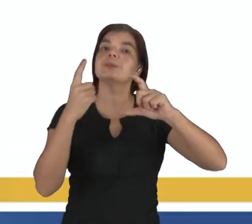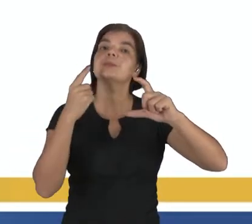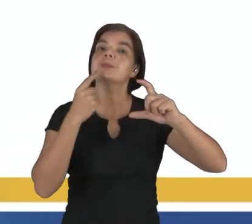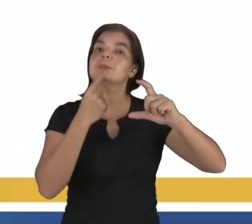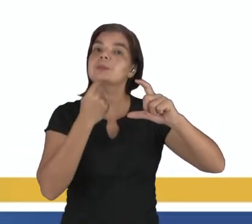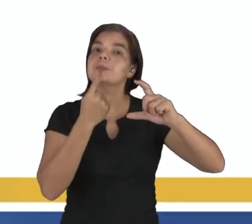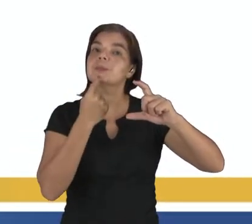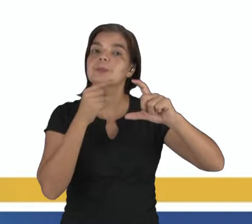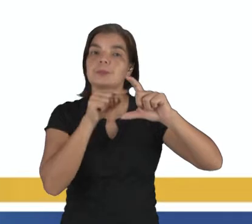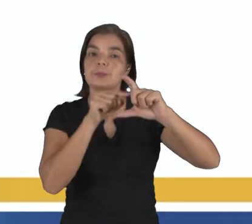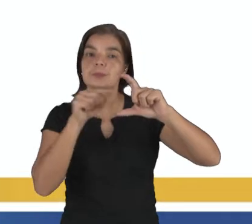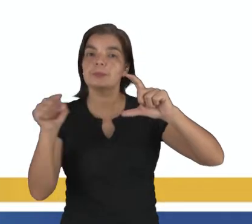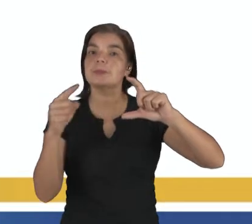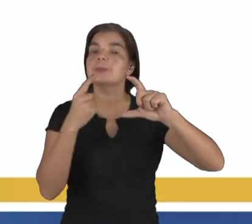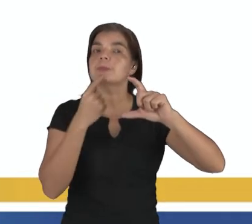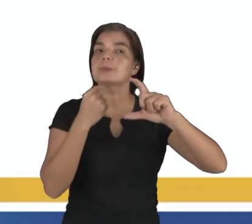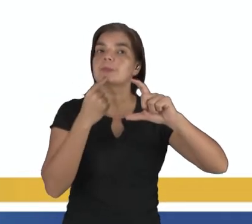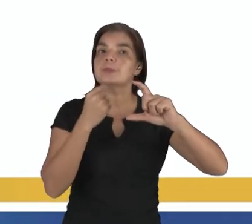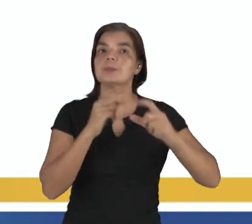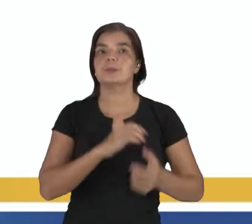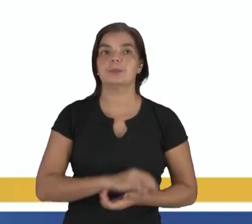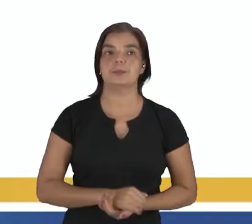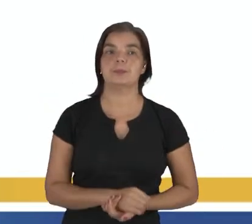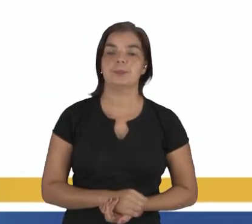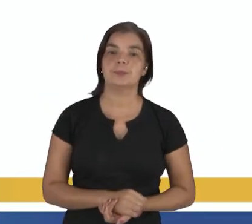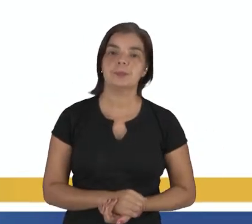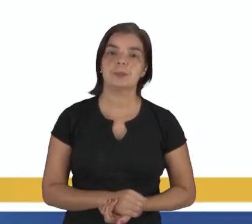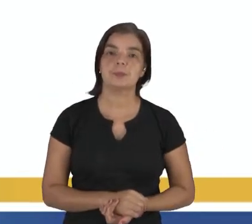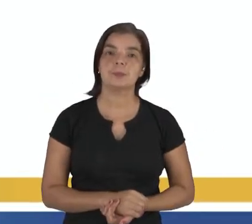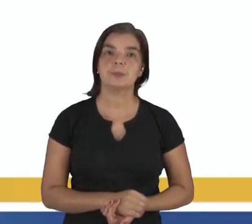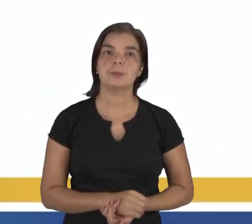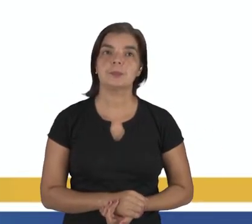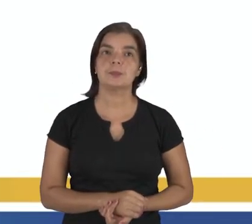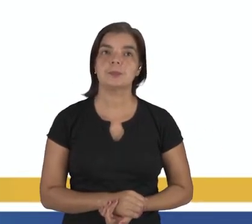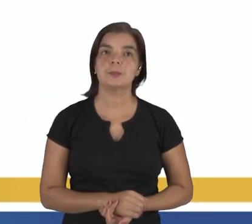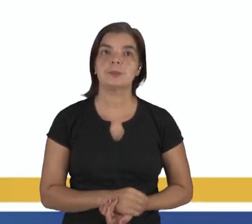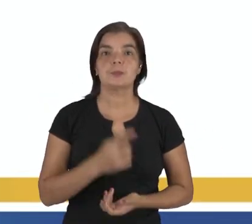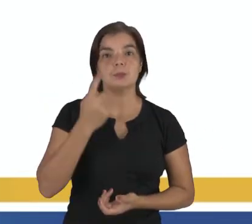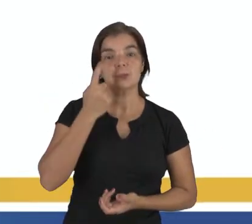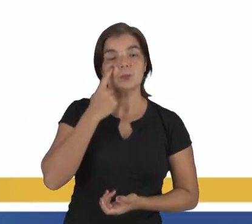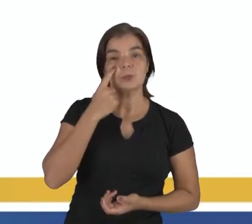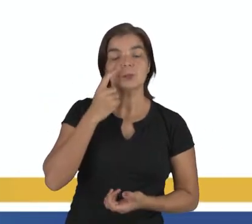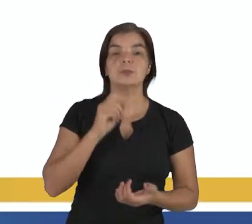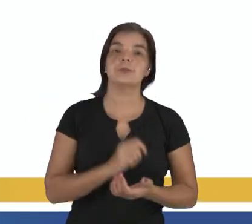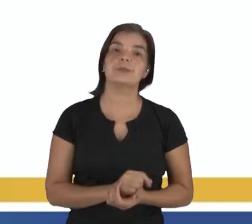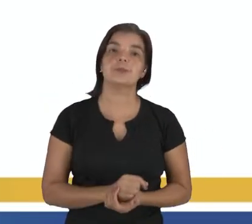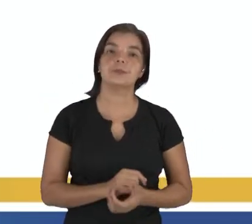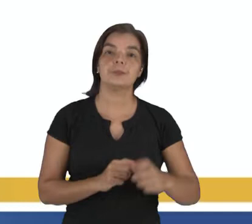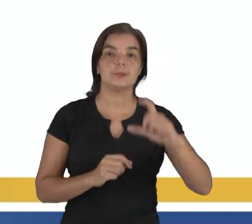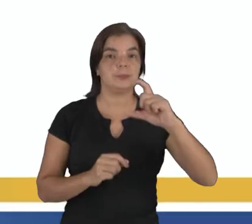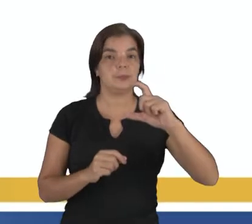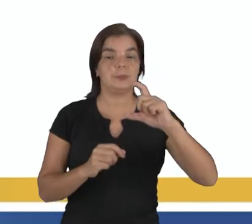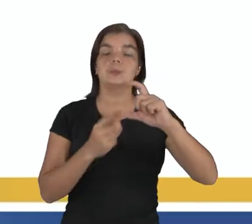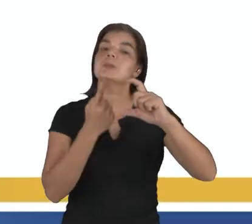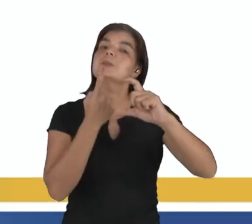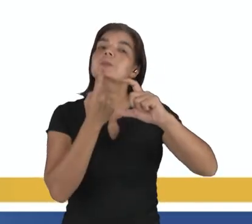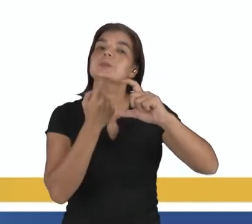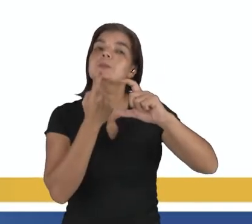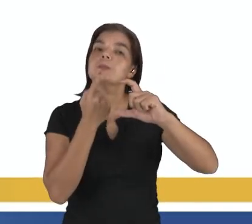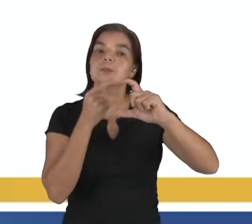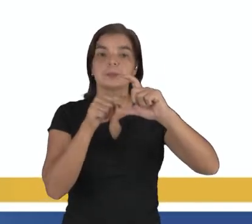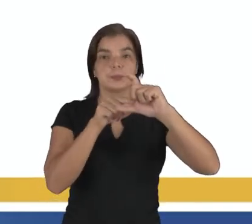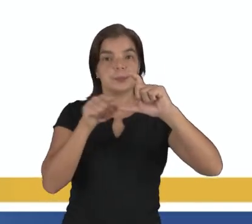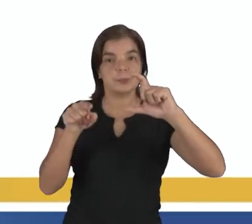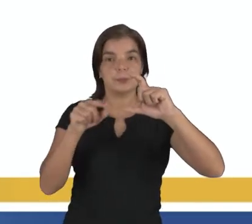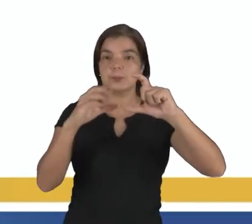tá? Aquela reta vermelha. Voltando aqui, essa reta vermelha.